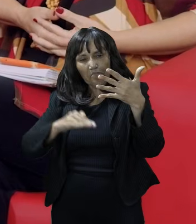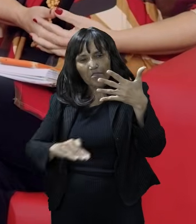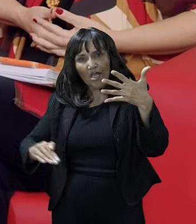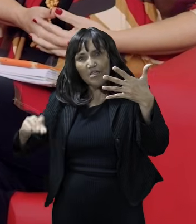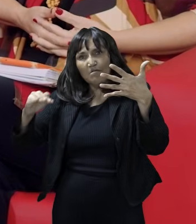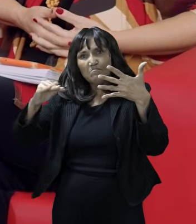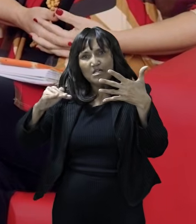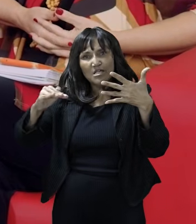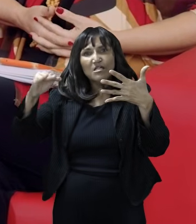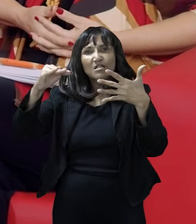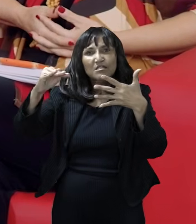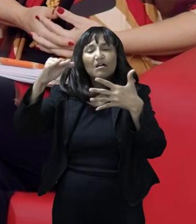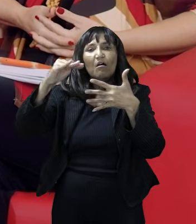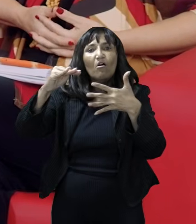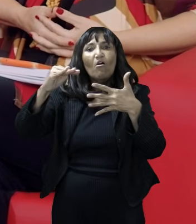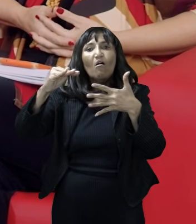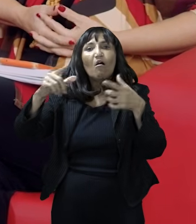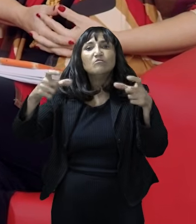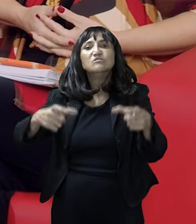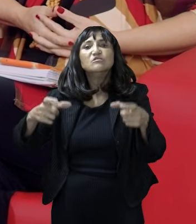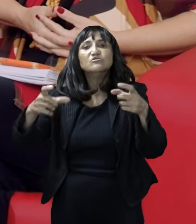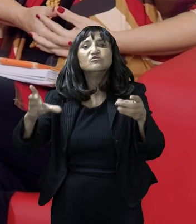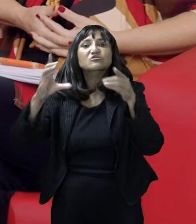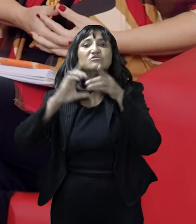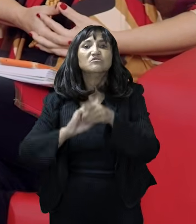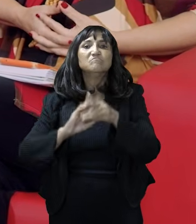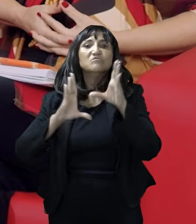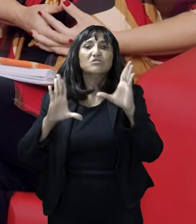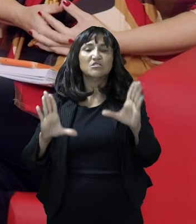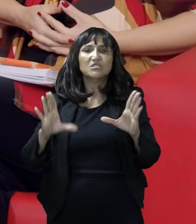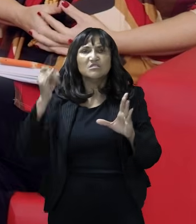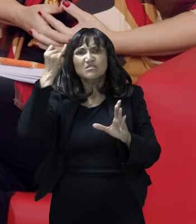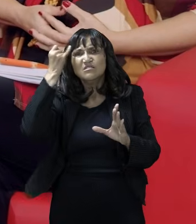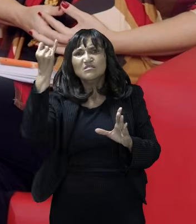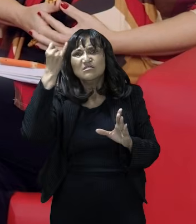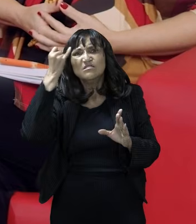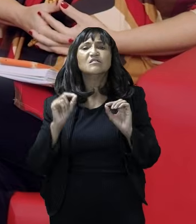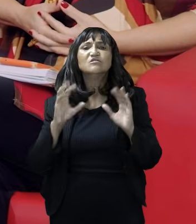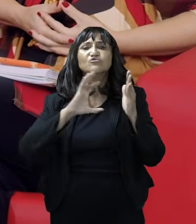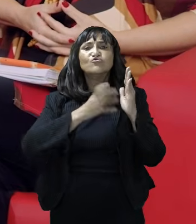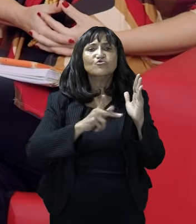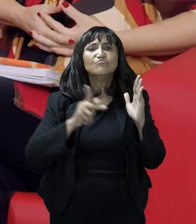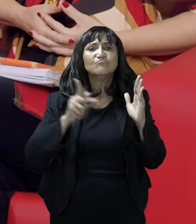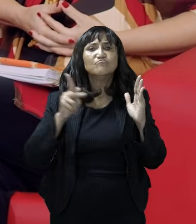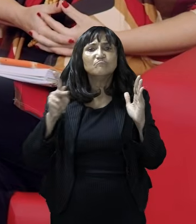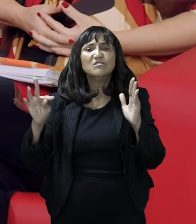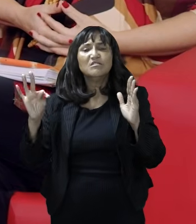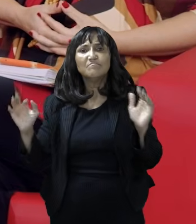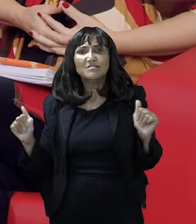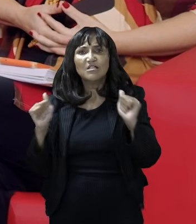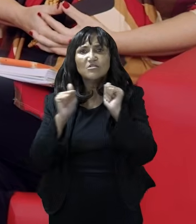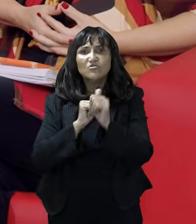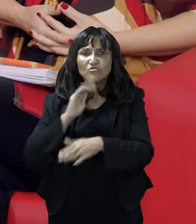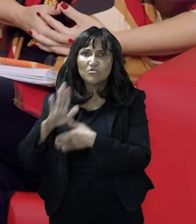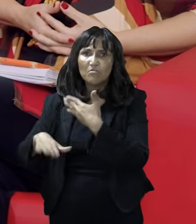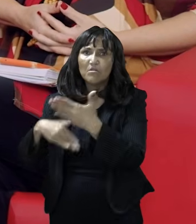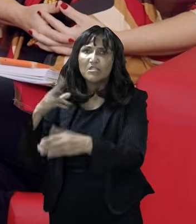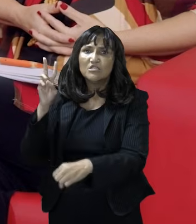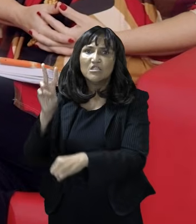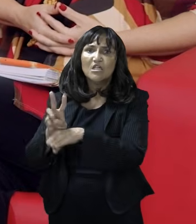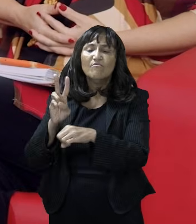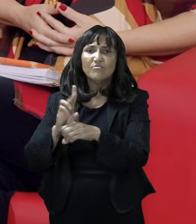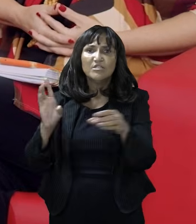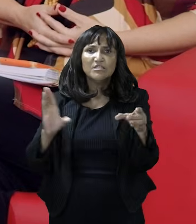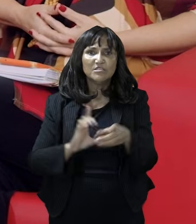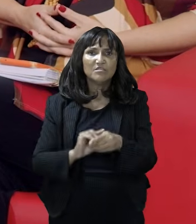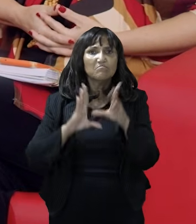democráticos, que falam: olha, nós não concordamos necessariamente com as ideias de vocês do PT, mas nós estamos juntos no processo de defesa da soberania, defesa